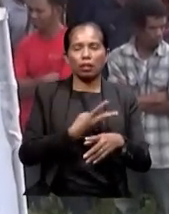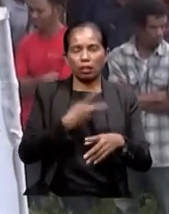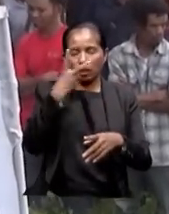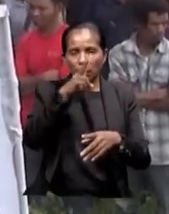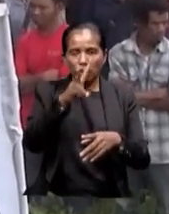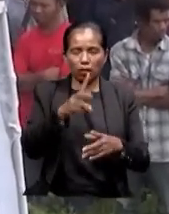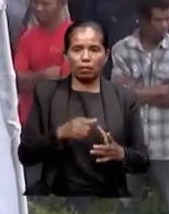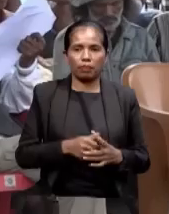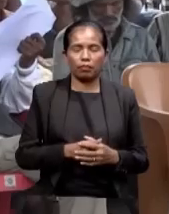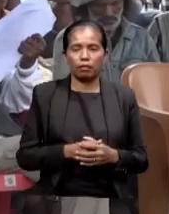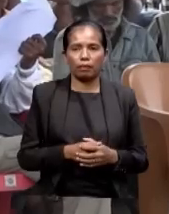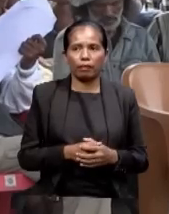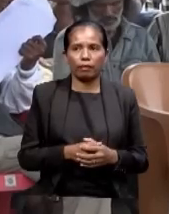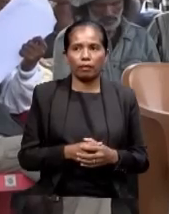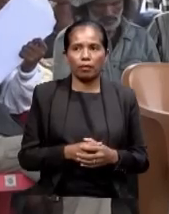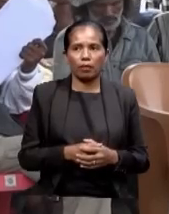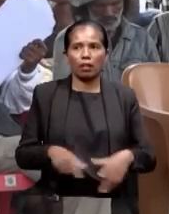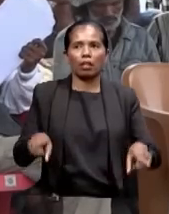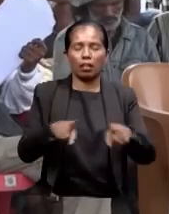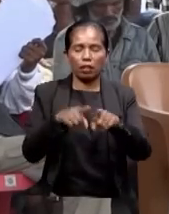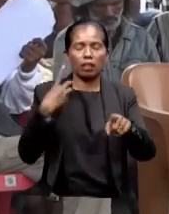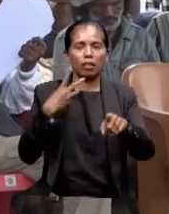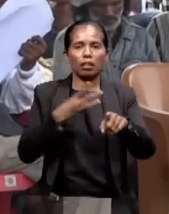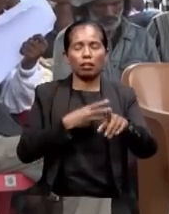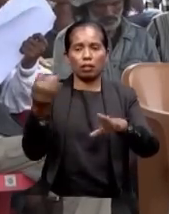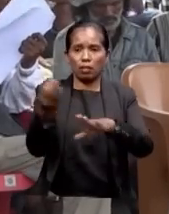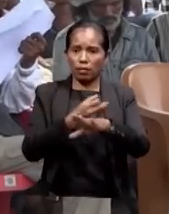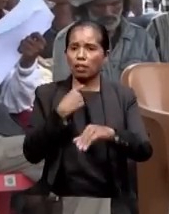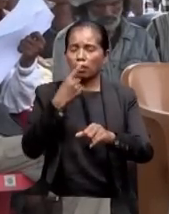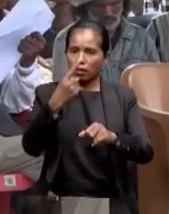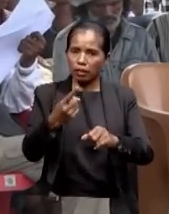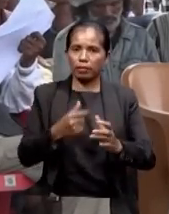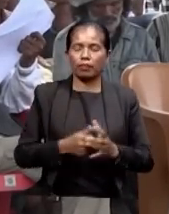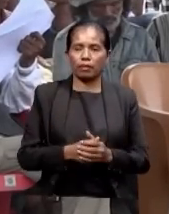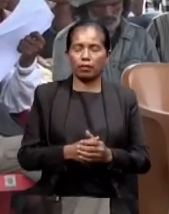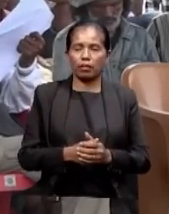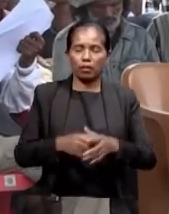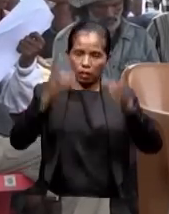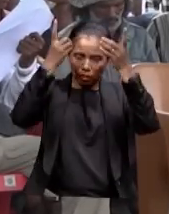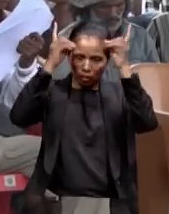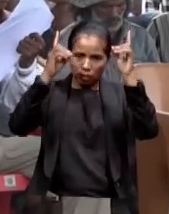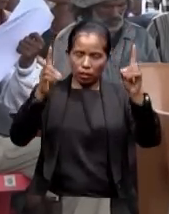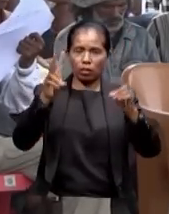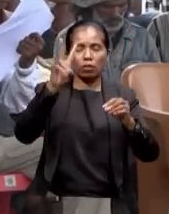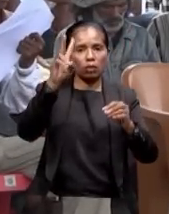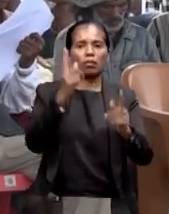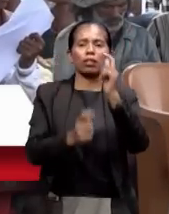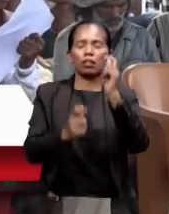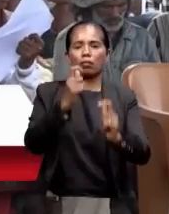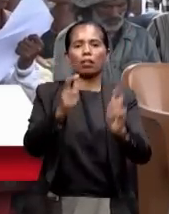sira. Anesa yaitu nebe dokumento hatete. Kata desijau rua nebe tribunal